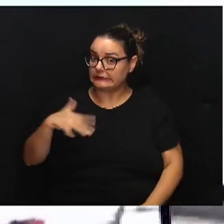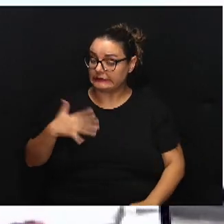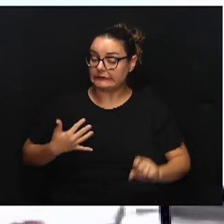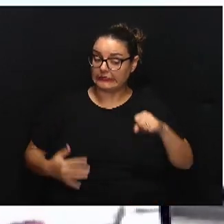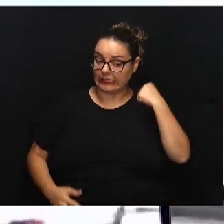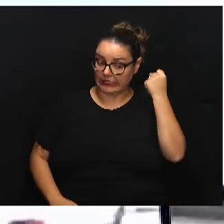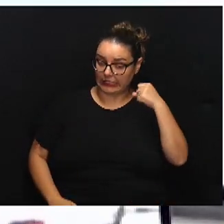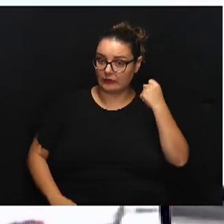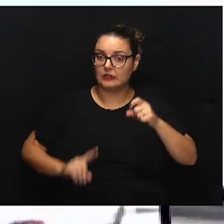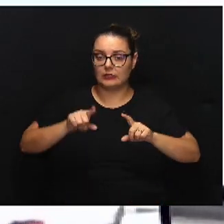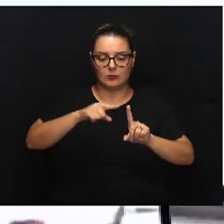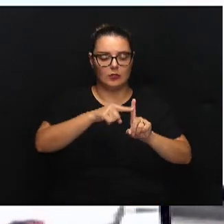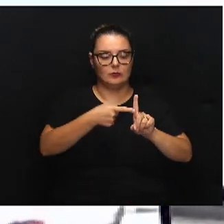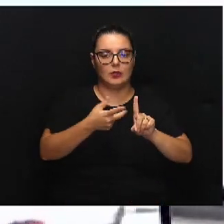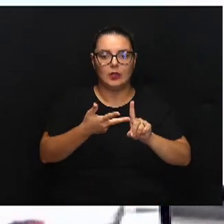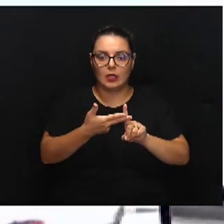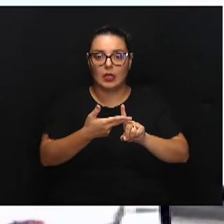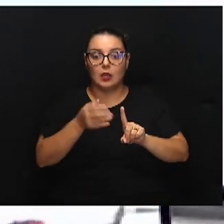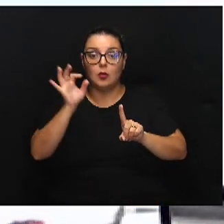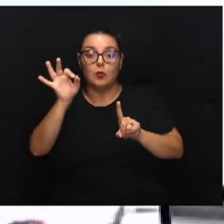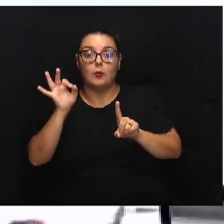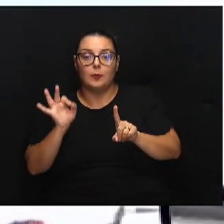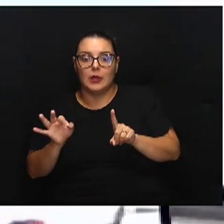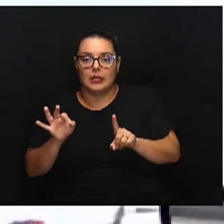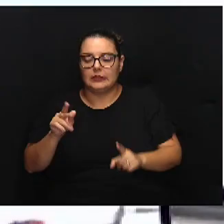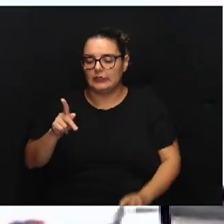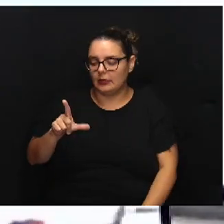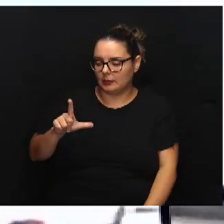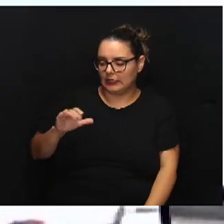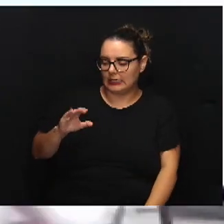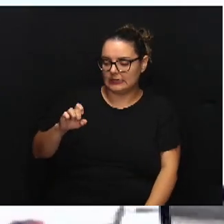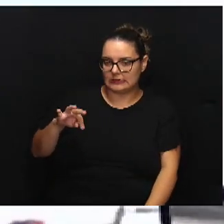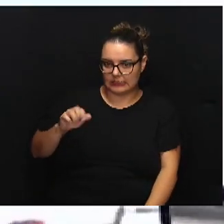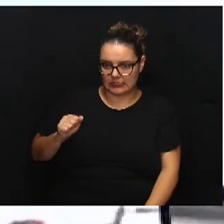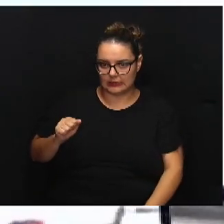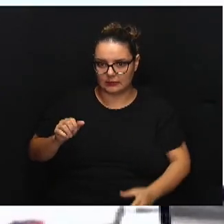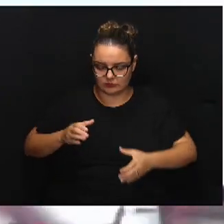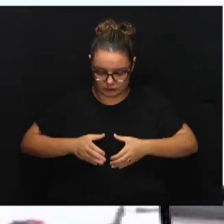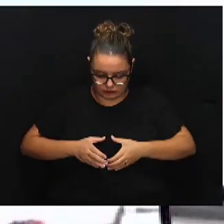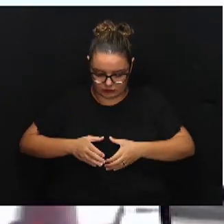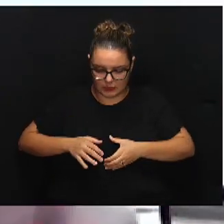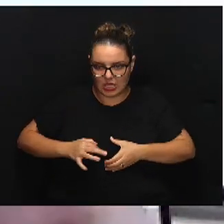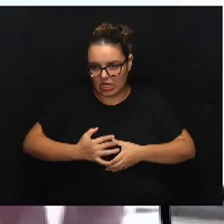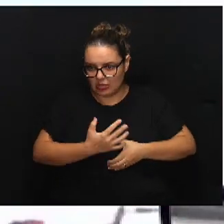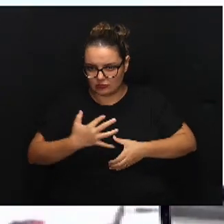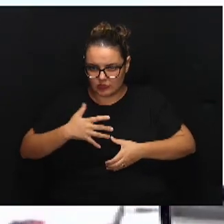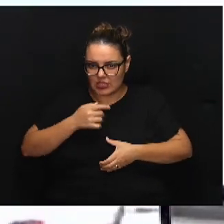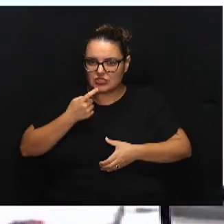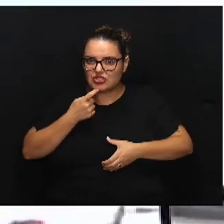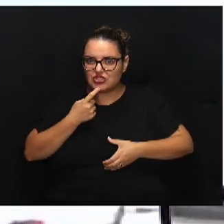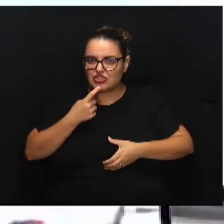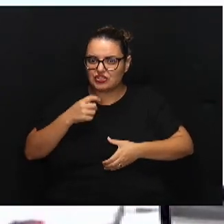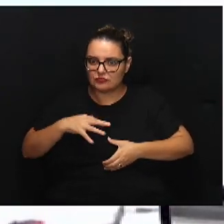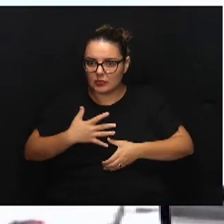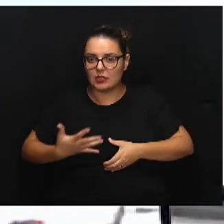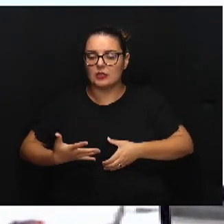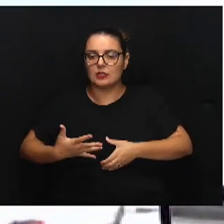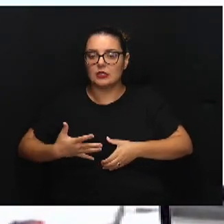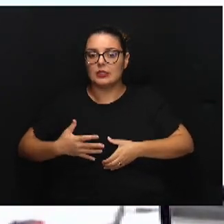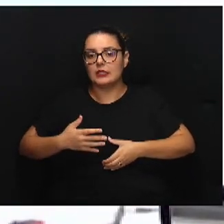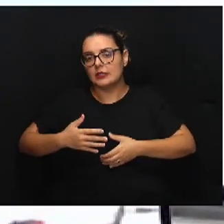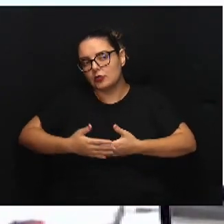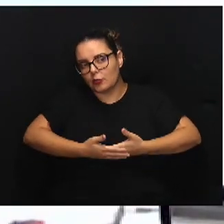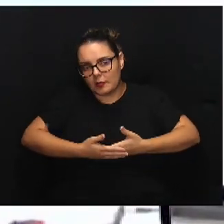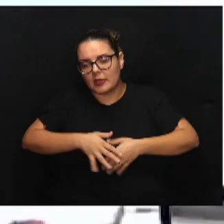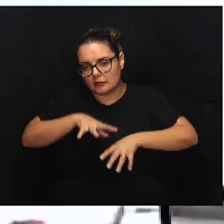depois de uma cesárea, uma chance da placenta, que é aquele órgão cheio de vasos, que vamos dizer assim, é por onde a criança respira,